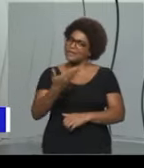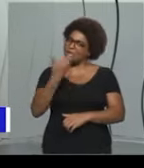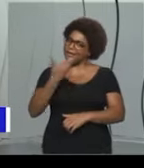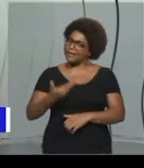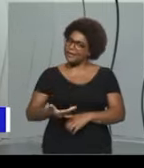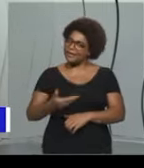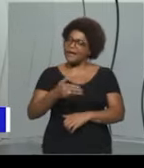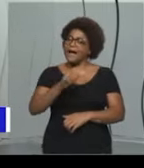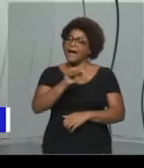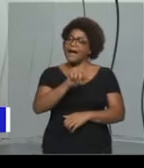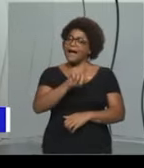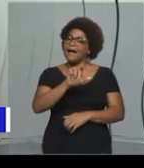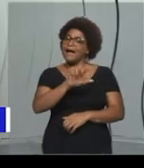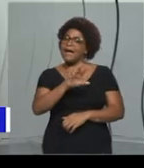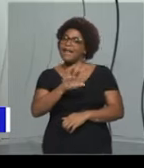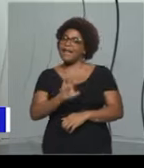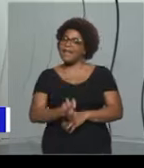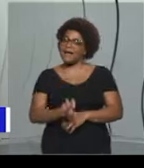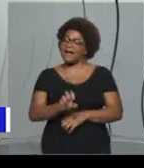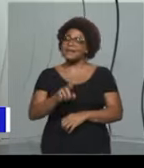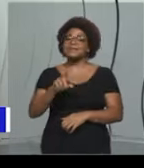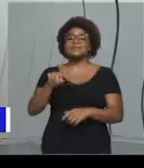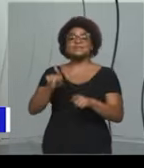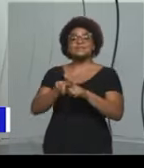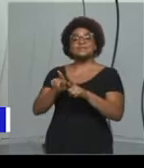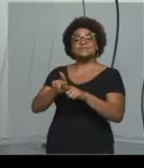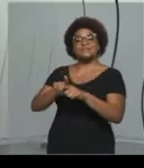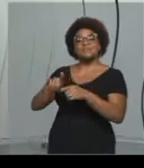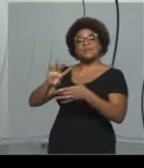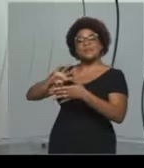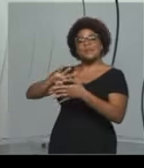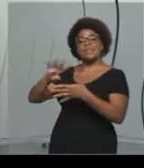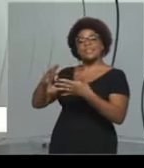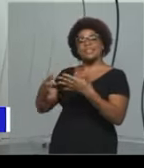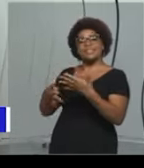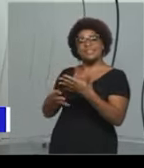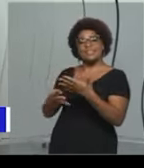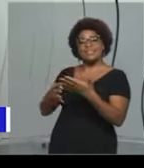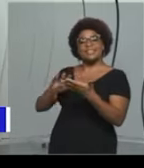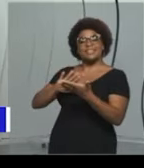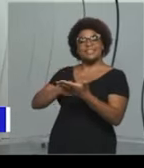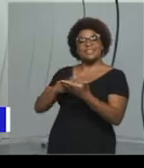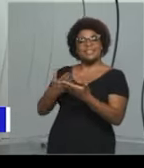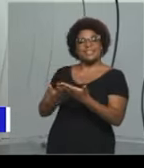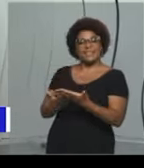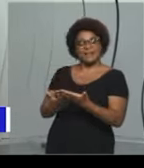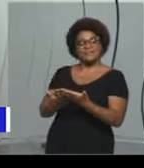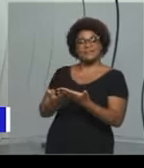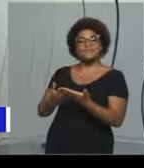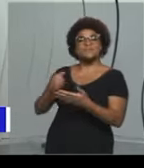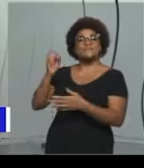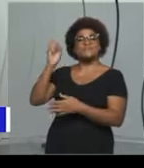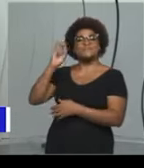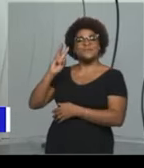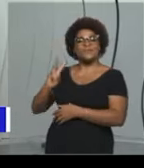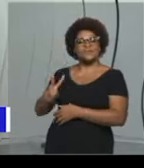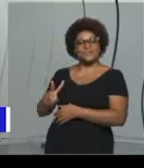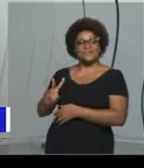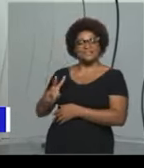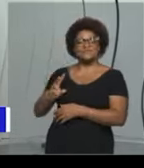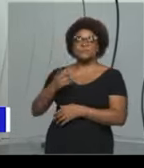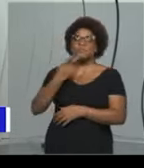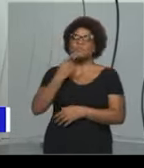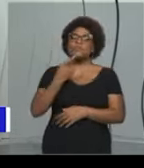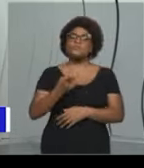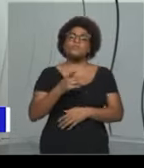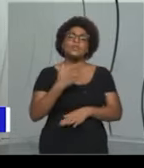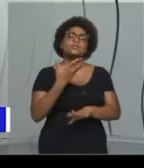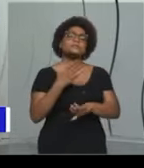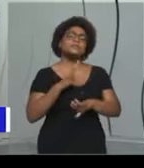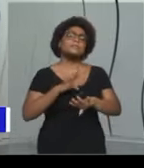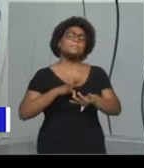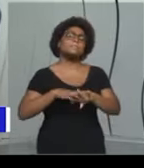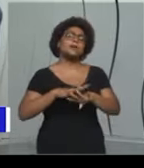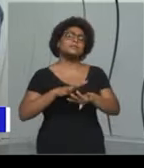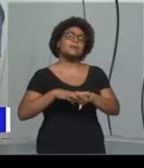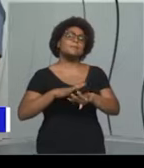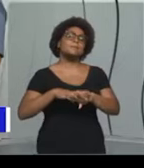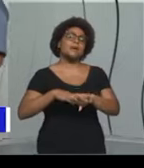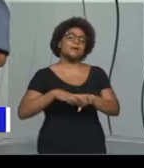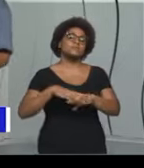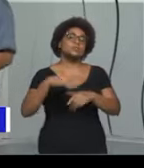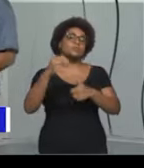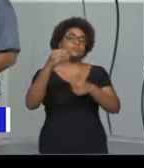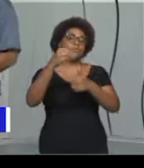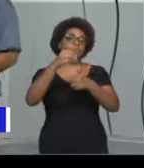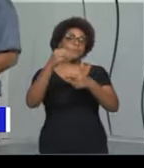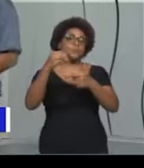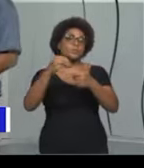e Valdene Cordeiro, intérprete de Libras. E nós vamos falar sobre matemática no Enem. Hoje é uma aula